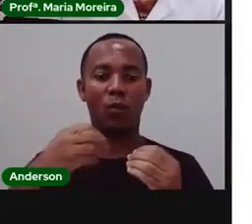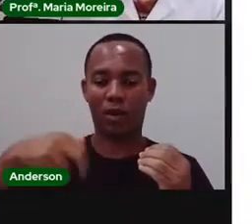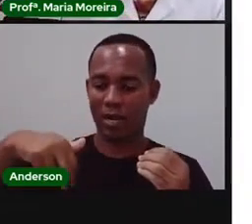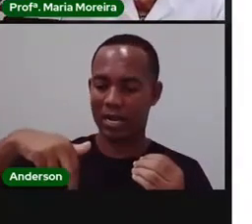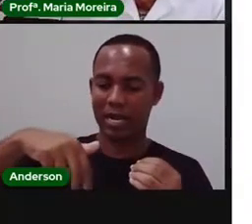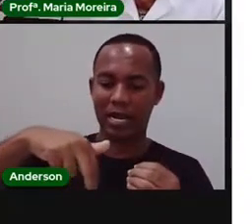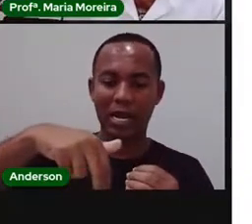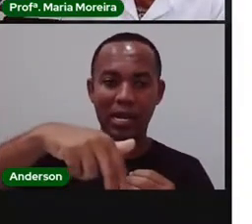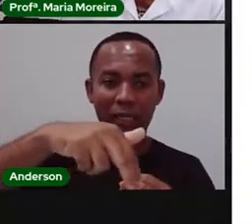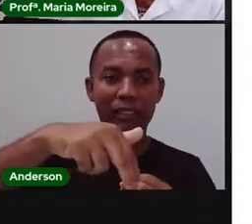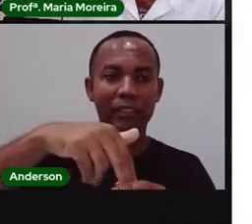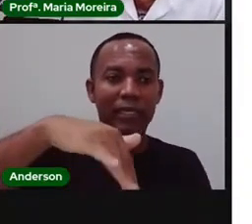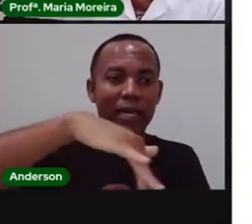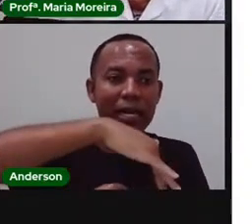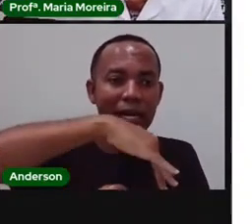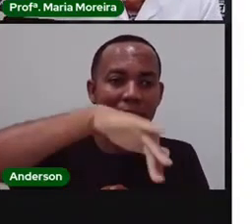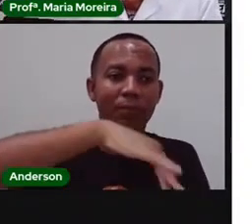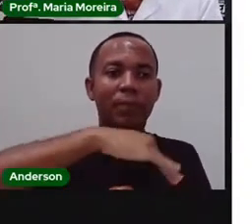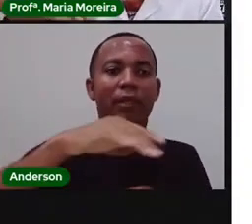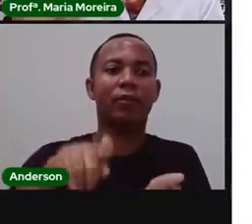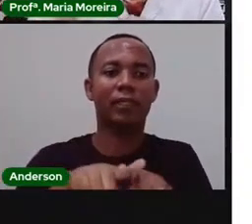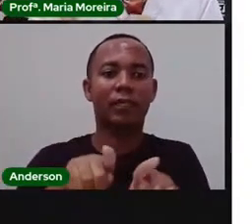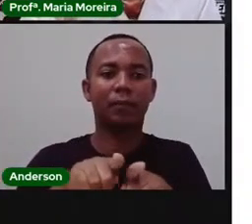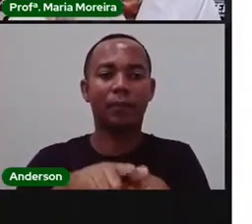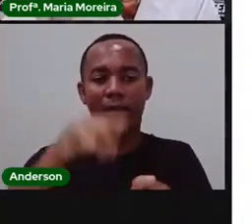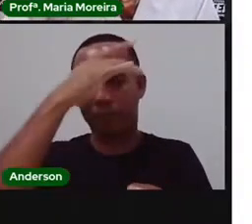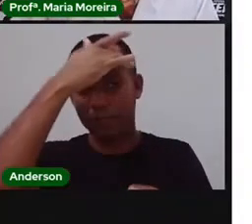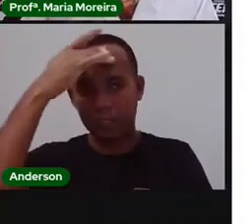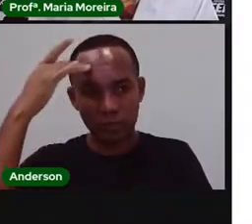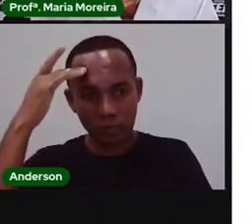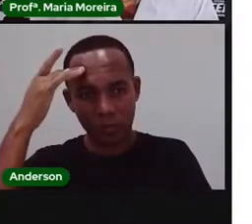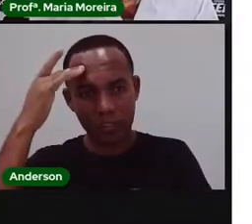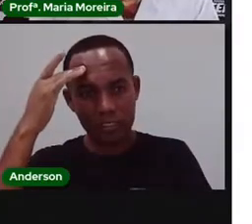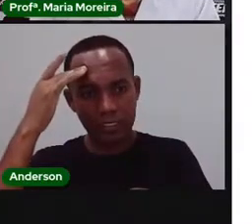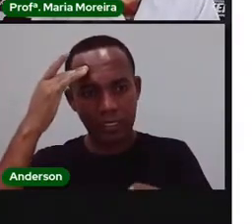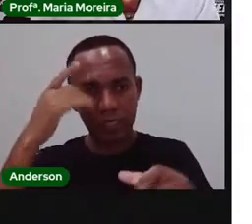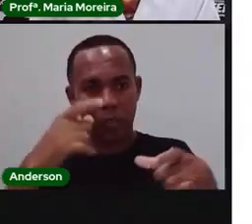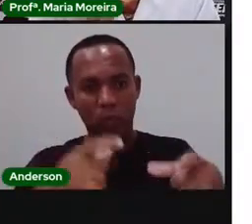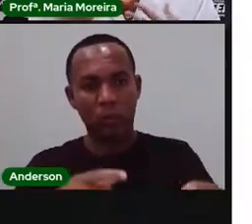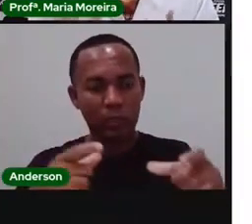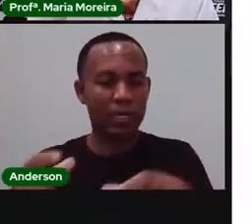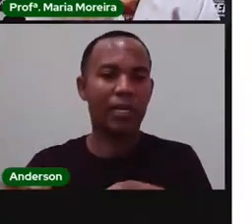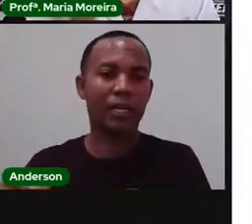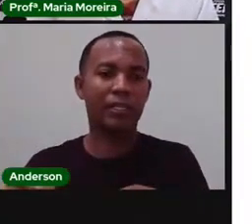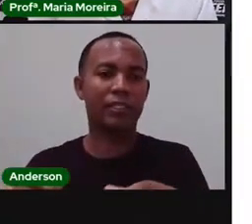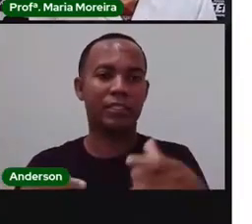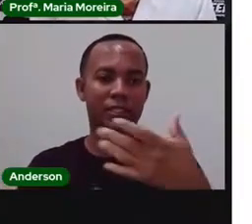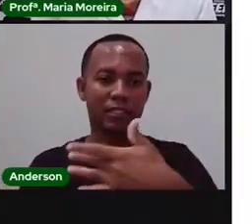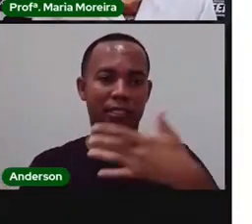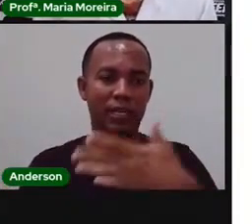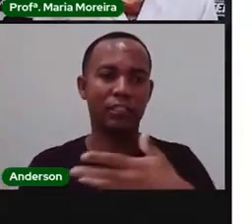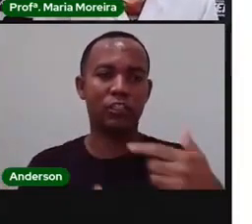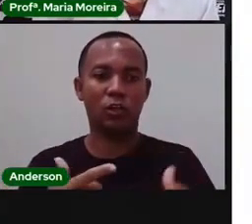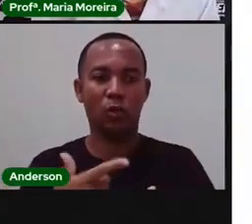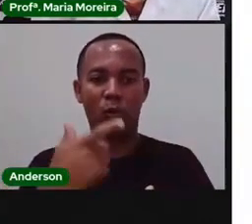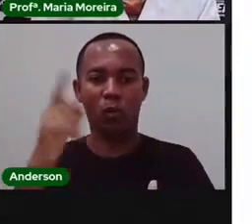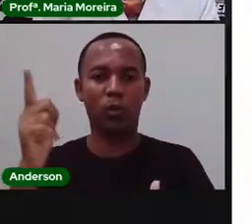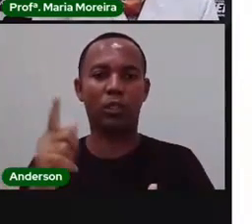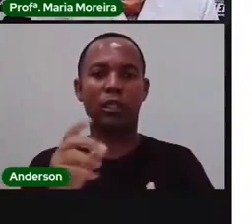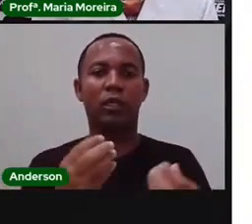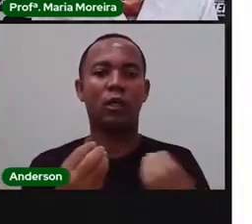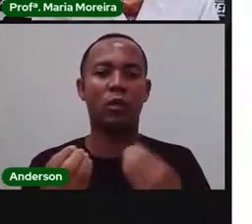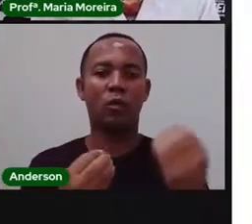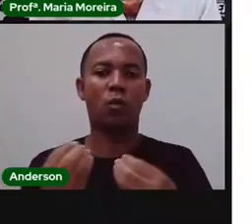vender, né, esse gado em outras cidades. Então, as pessoas tinham que passar por aqui. Os donos daquela fazenda eram